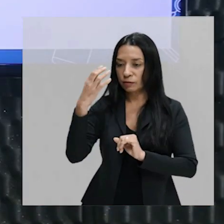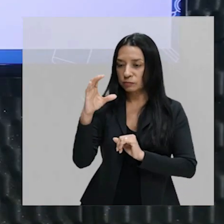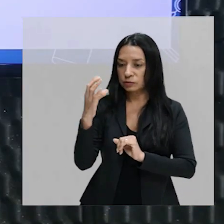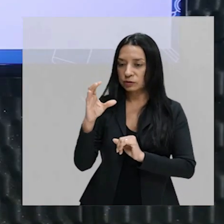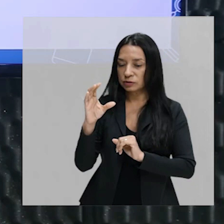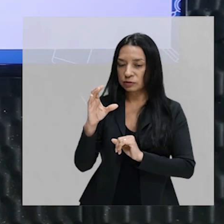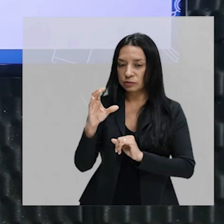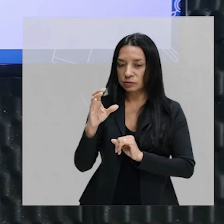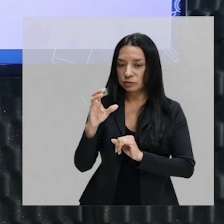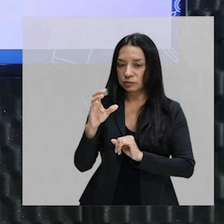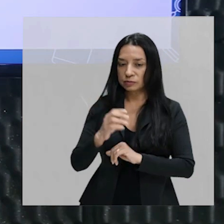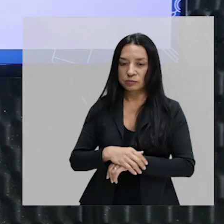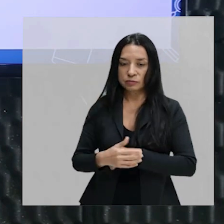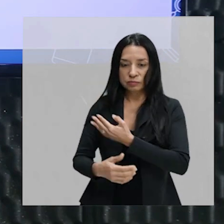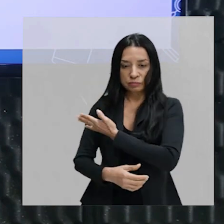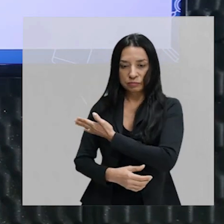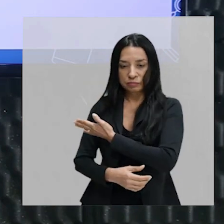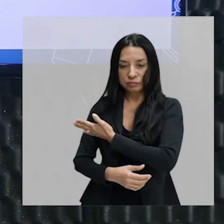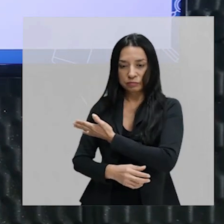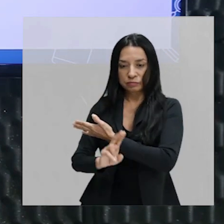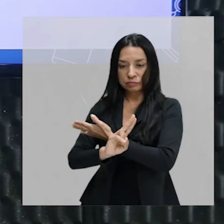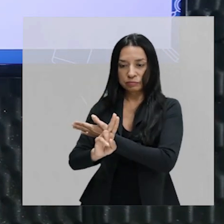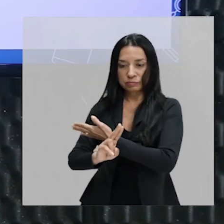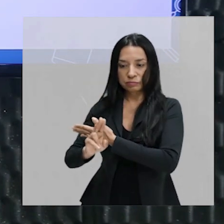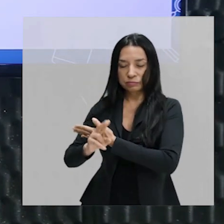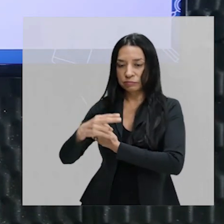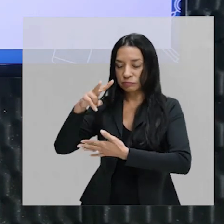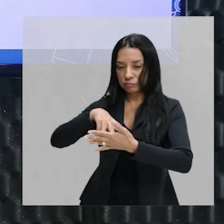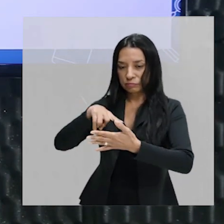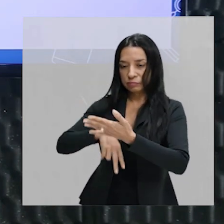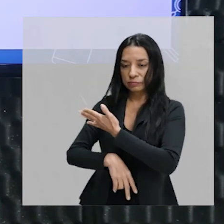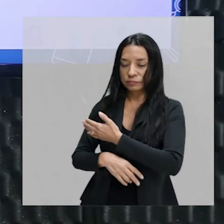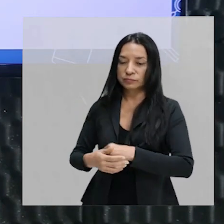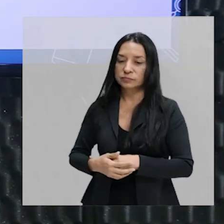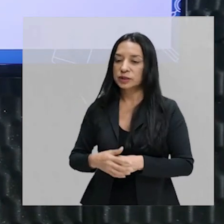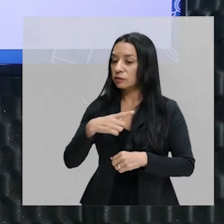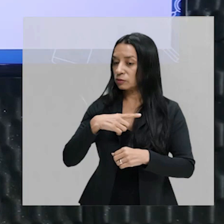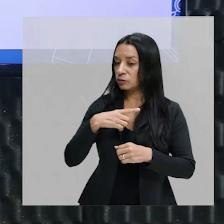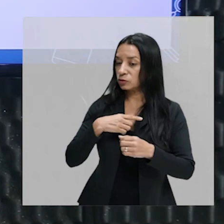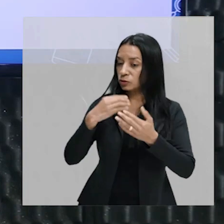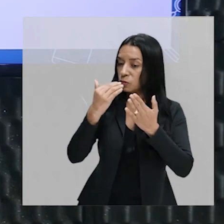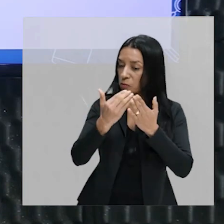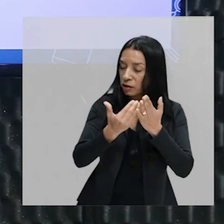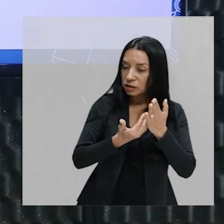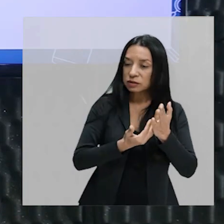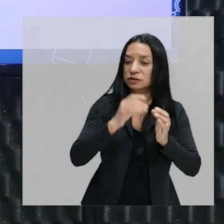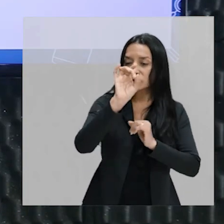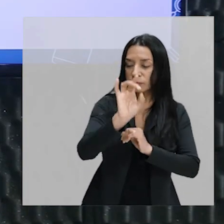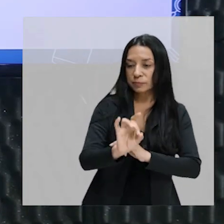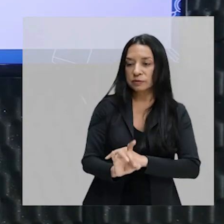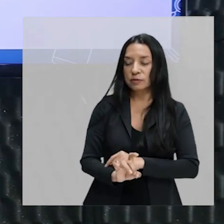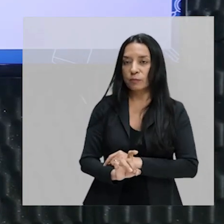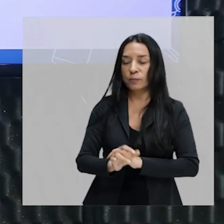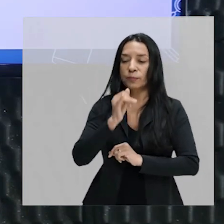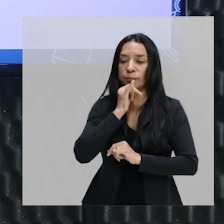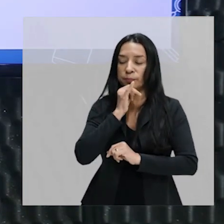que esse cara aqui é o Jean Baptista helmont ele tinha uma receita toda especial ele